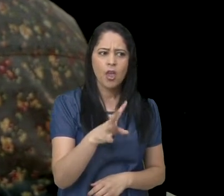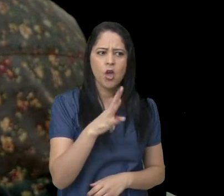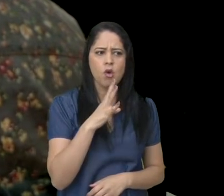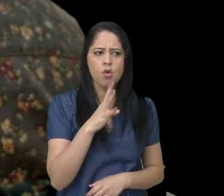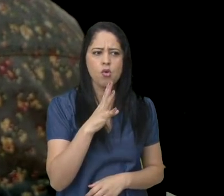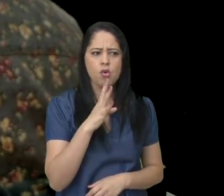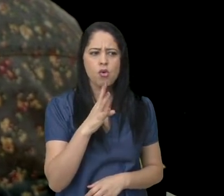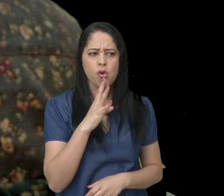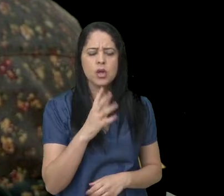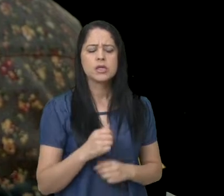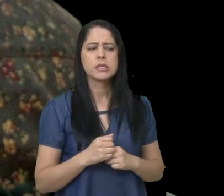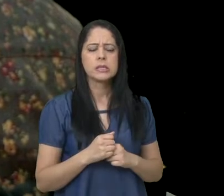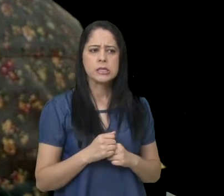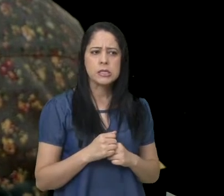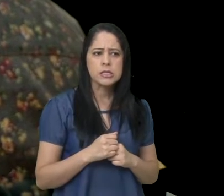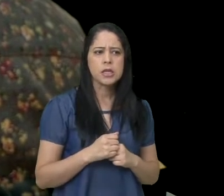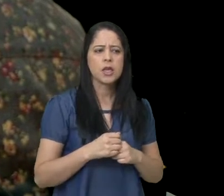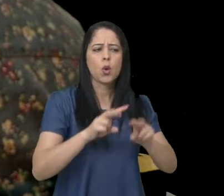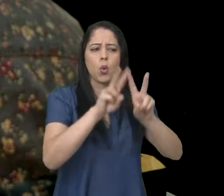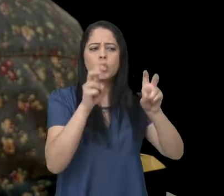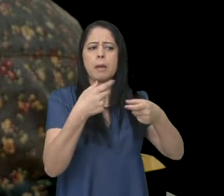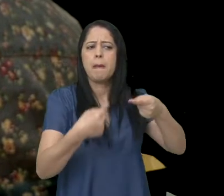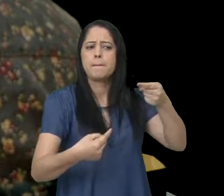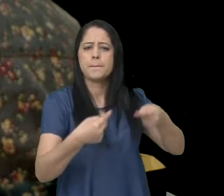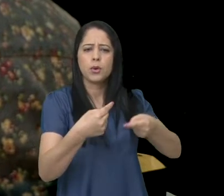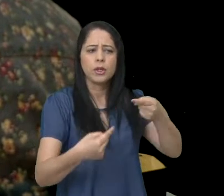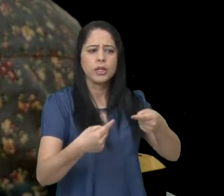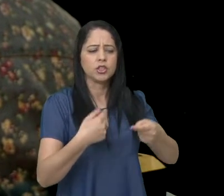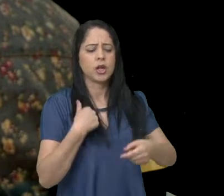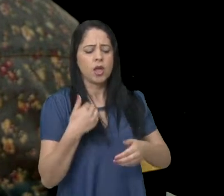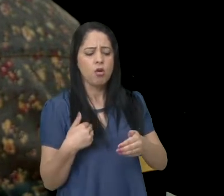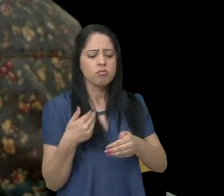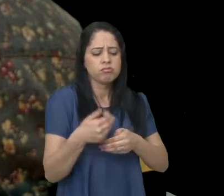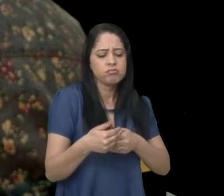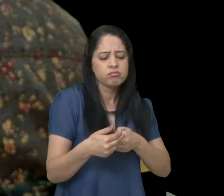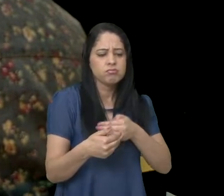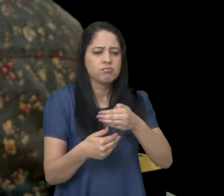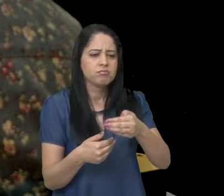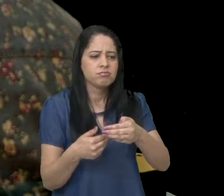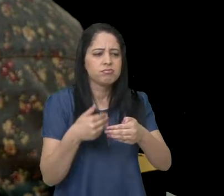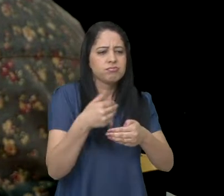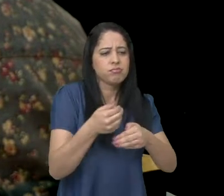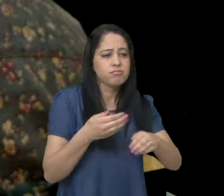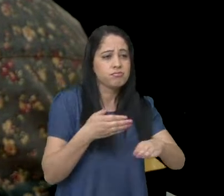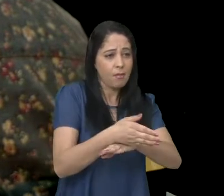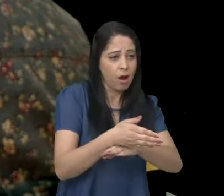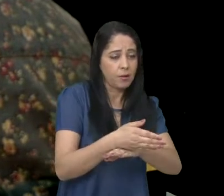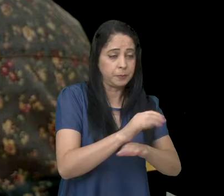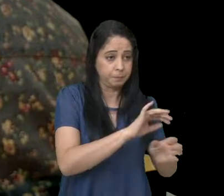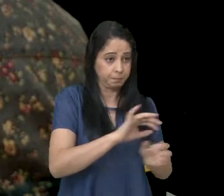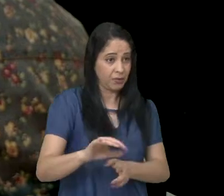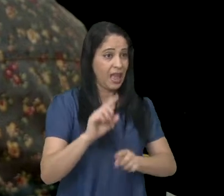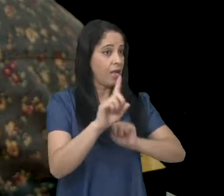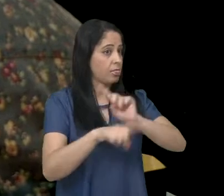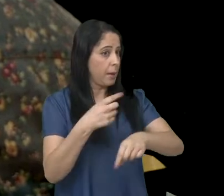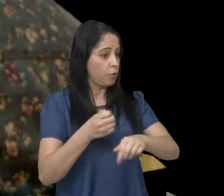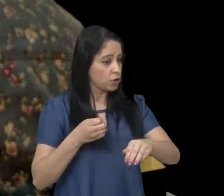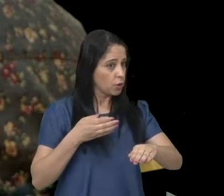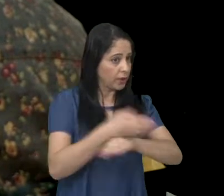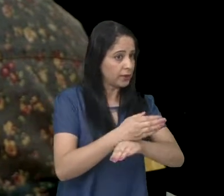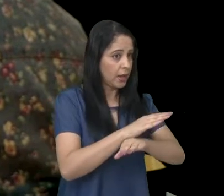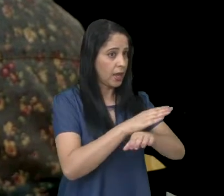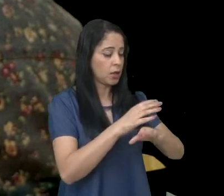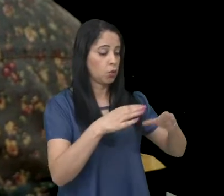conheci bastante a questão política e fui me envolvendo. E do movimento estudantil, como eu trabalhava na fábrica,